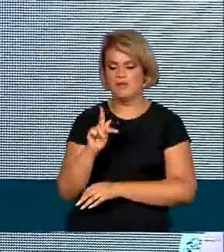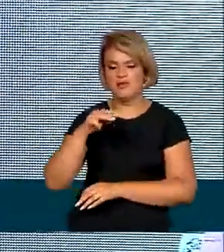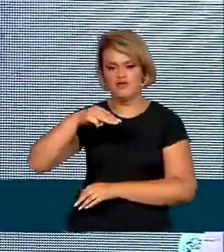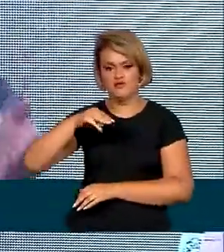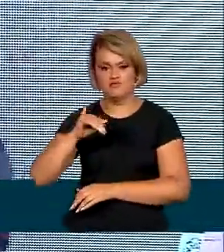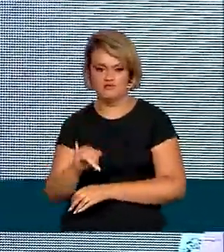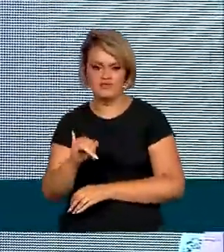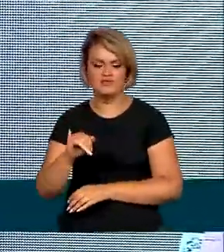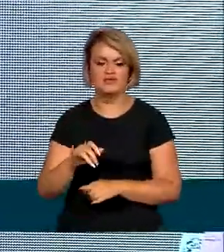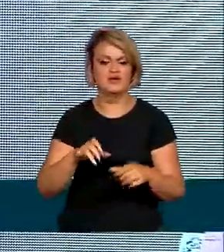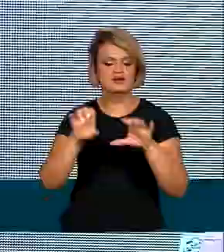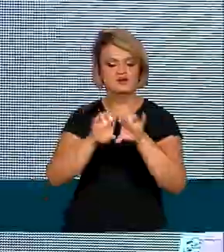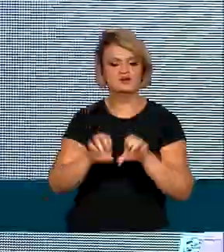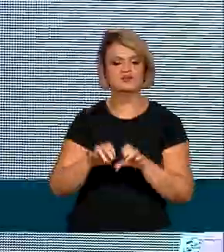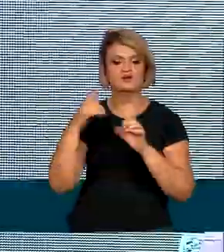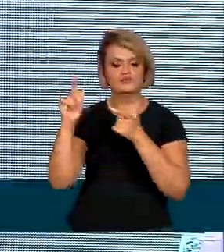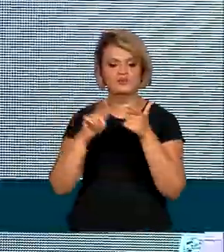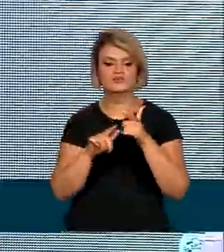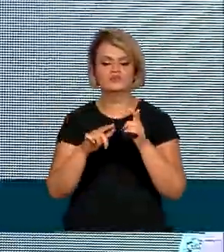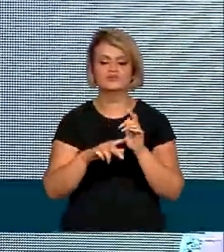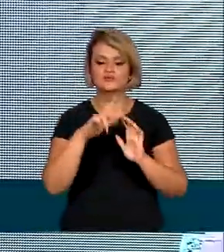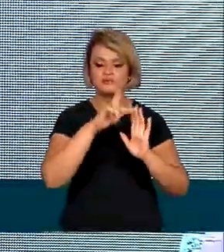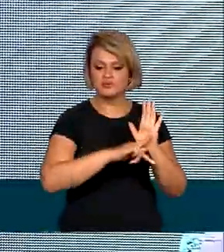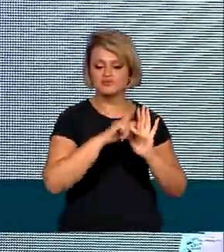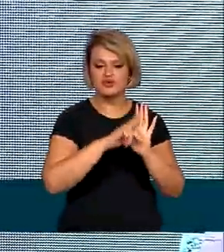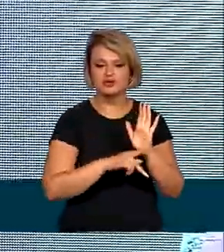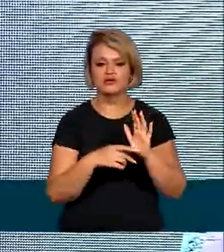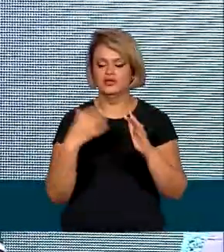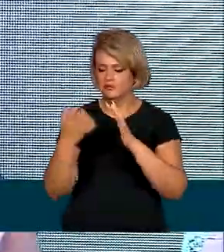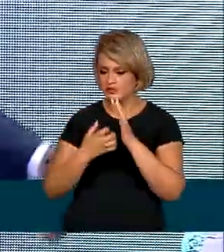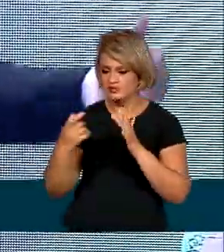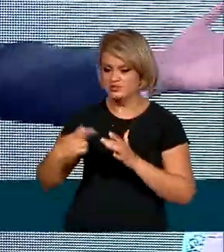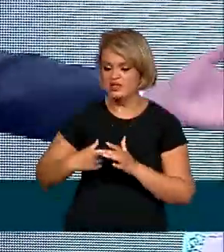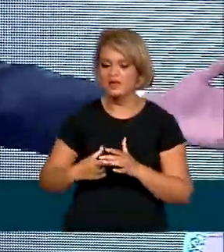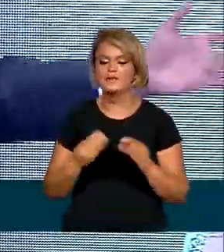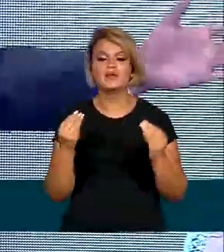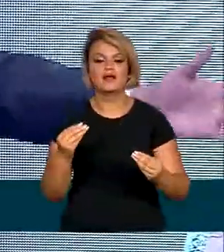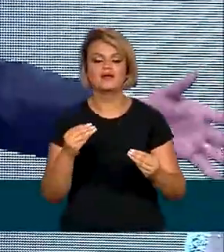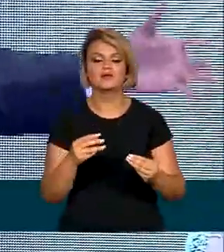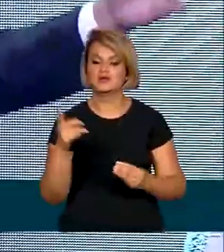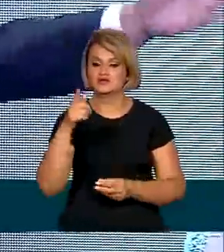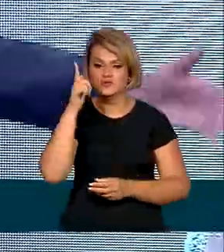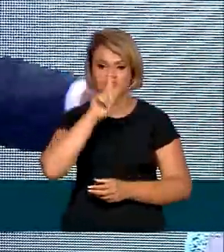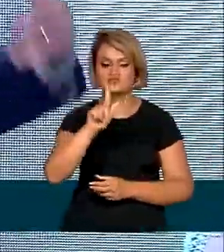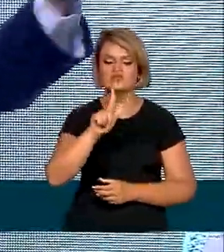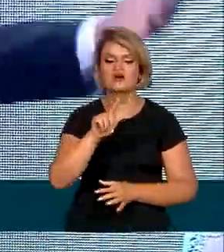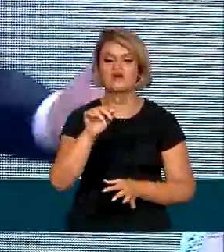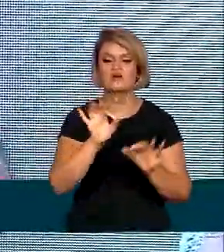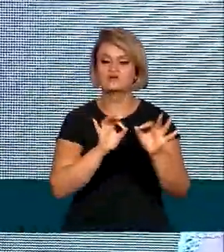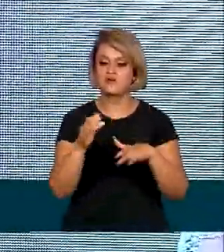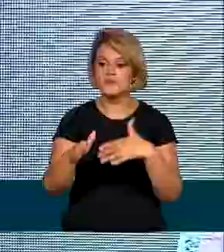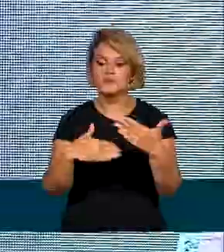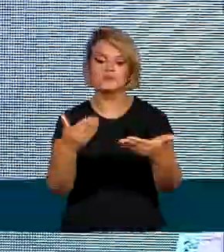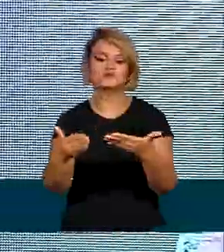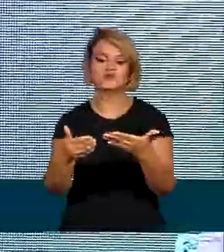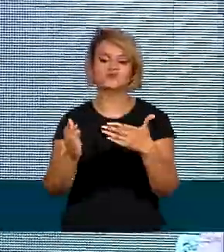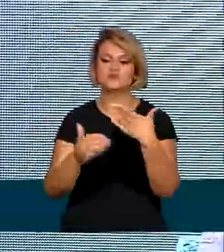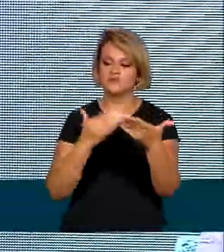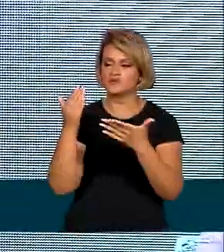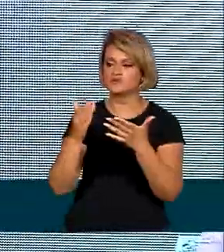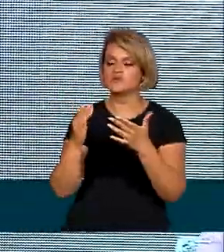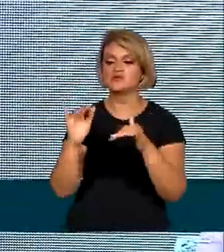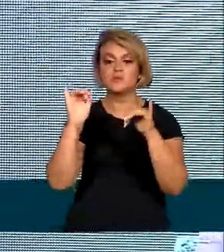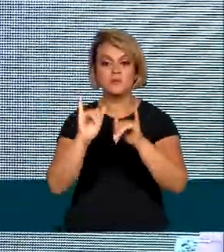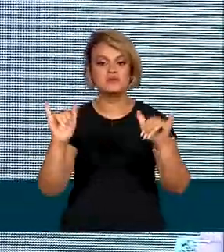infraestrutura que os projetistas que as empresas estão para que tornemos de façamos o processo público e